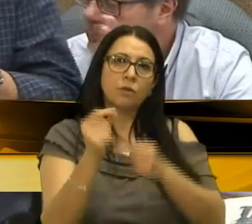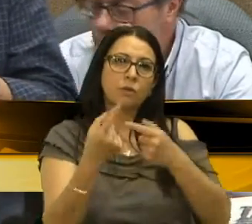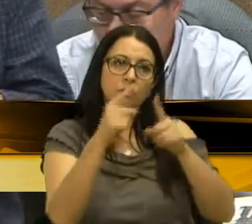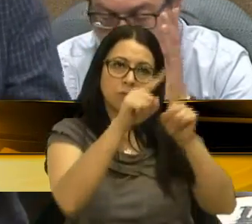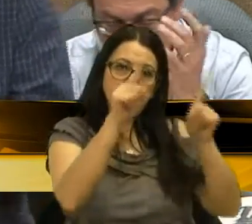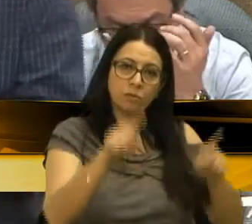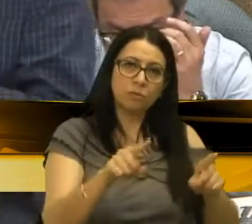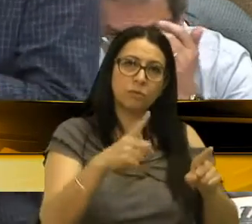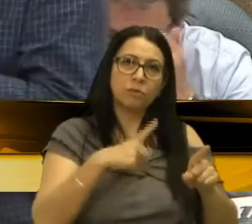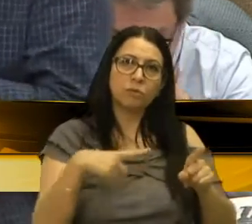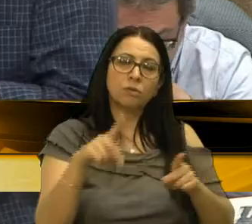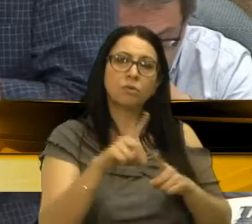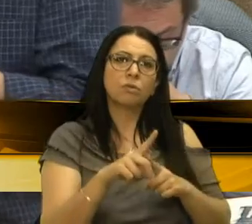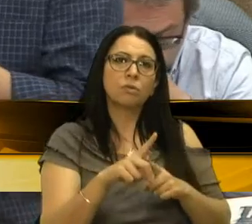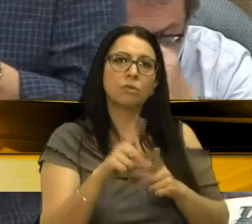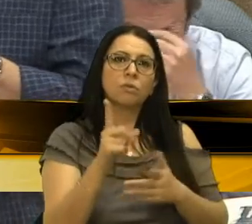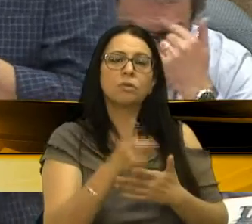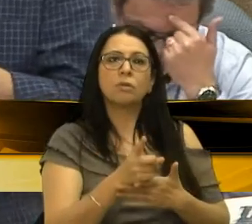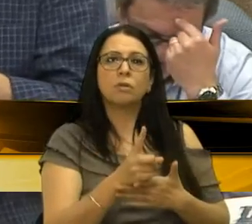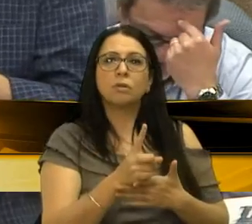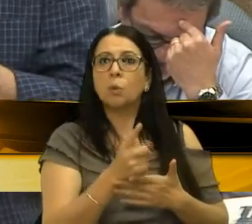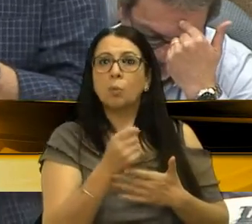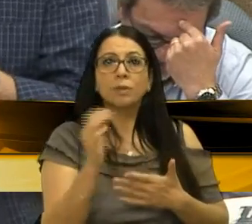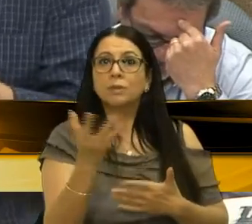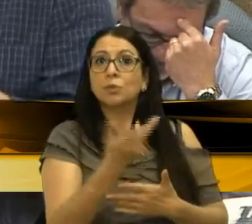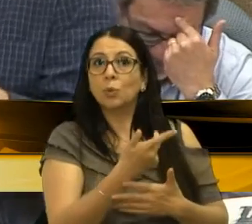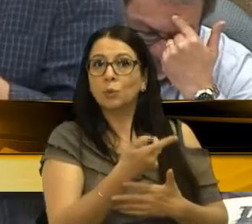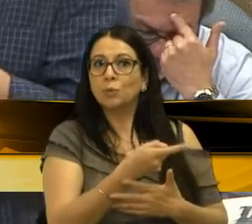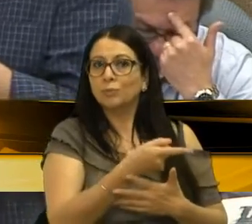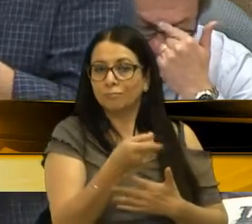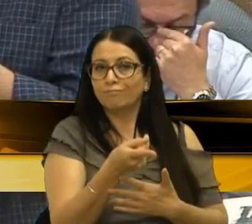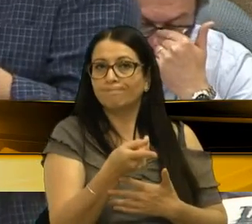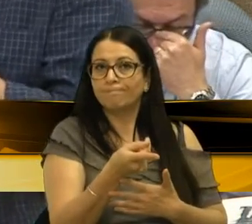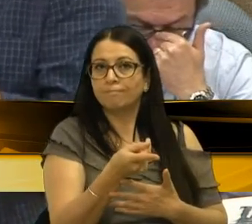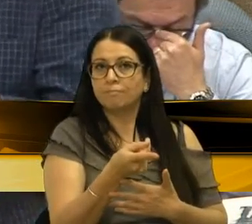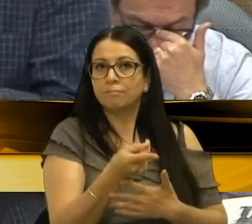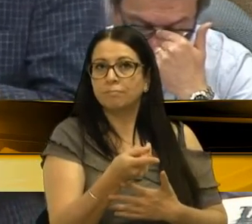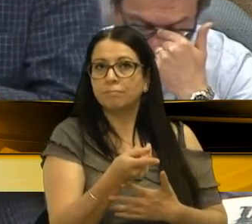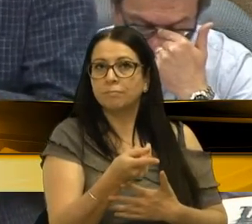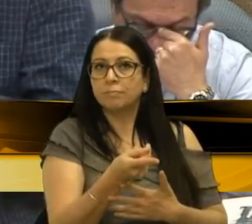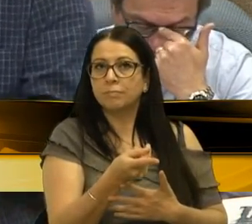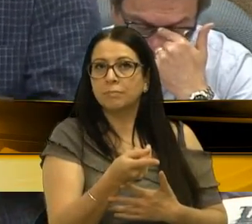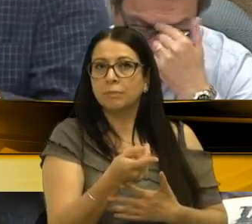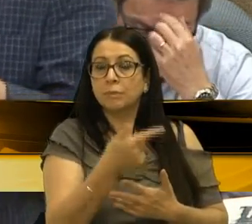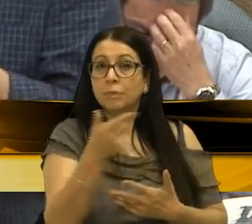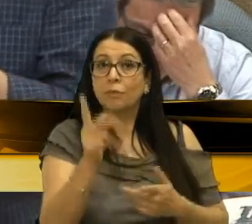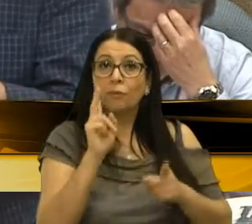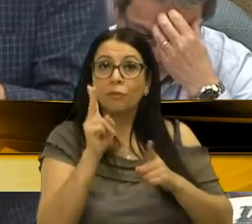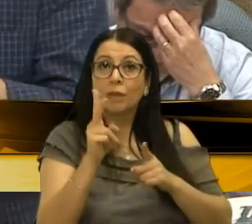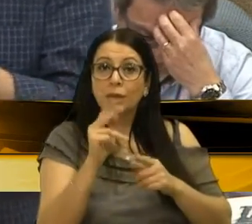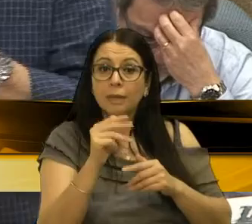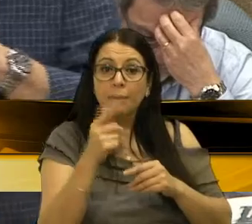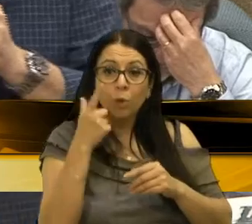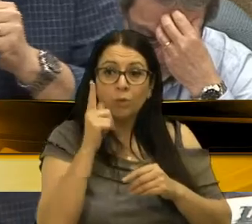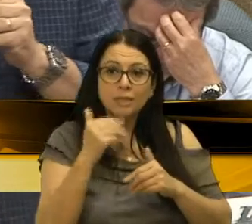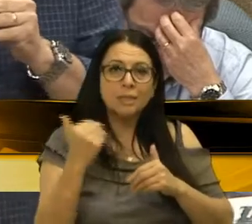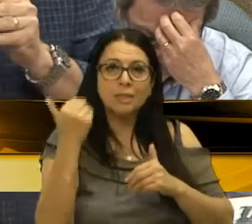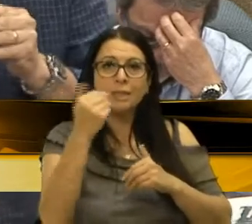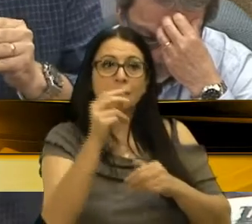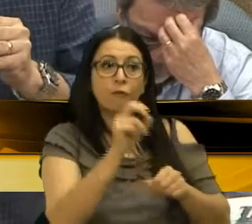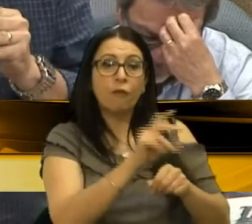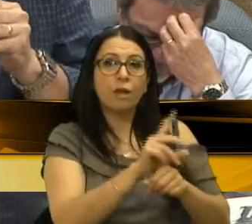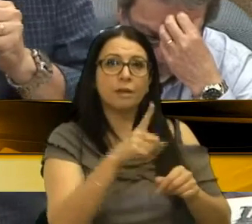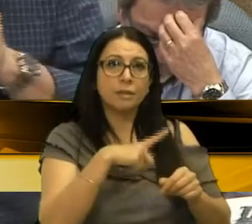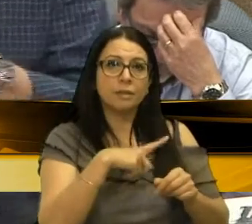que realmente não são, né, na grande maioria, mas alguns que estão na boca do brete para suprir, né, vagas que